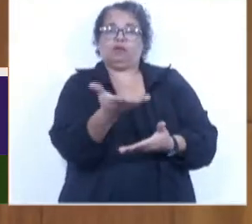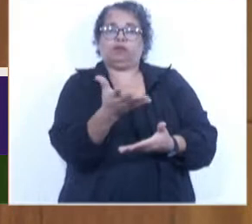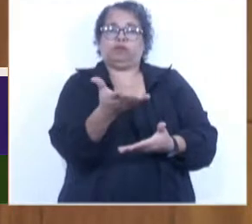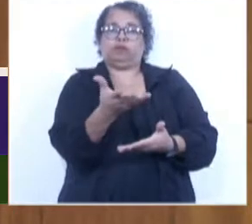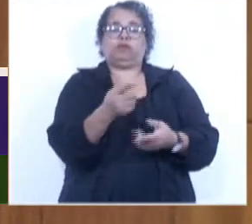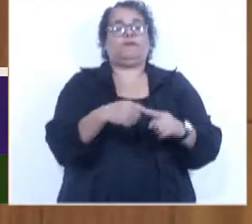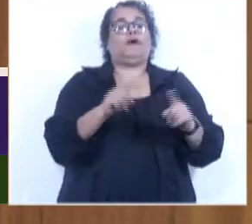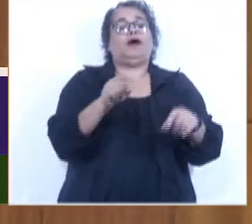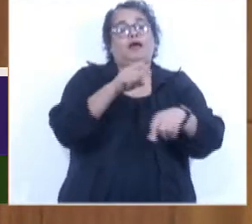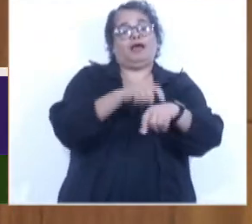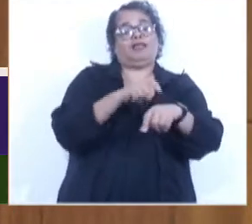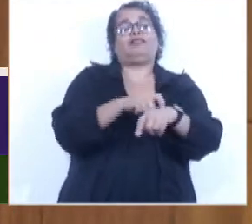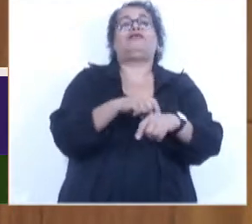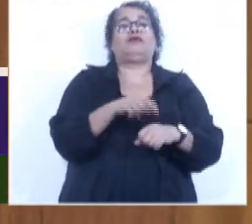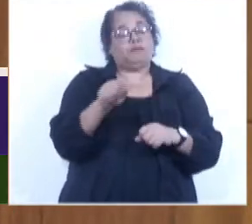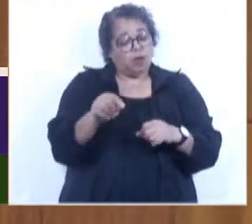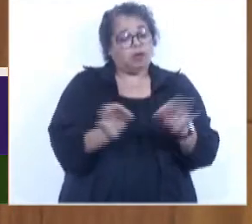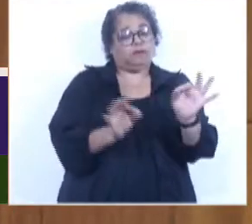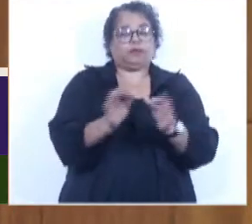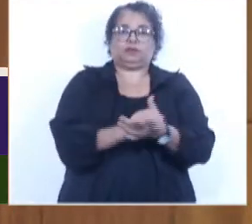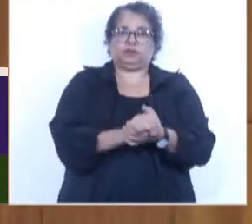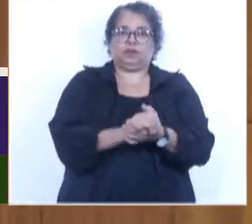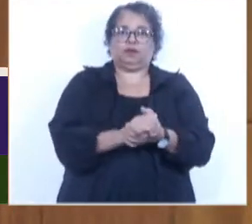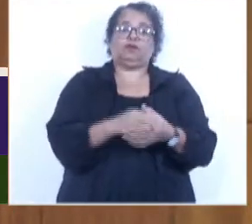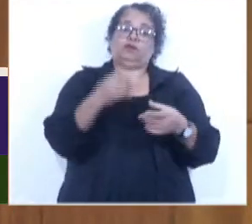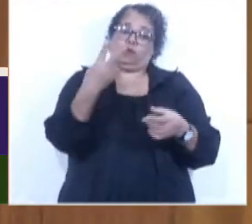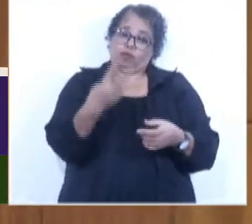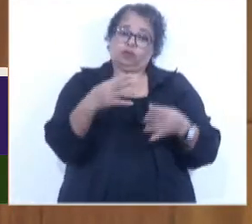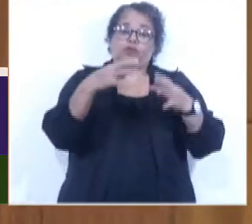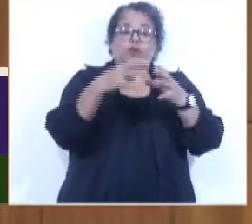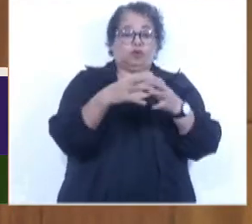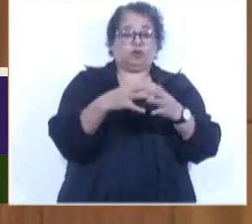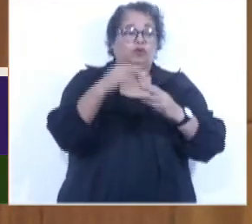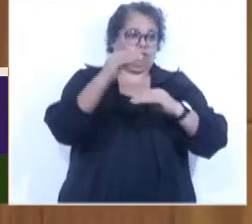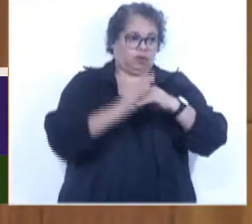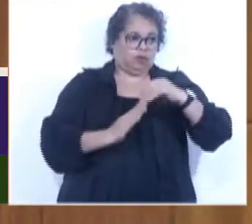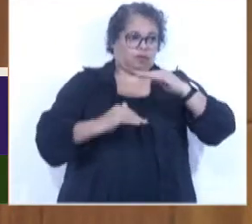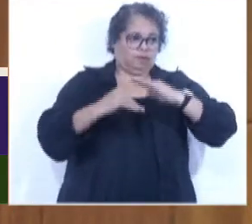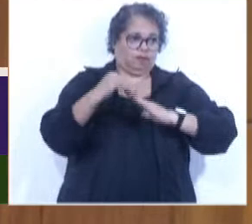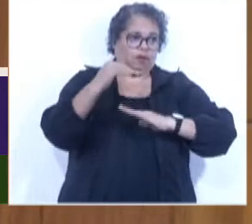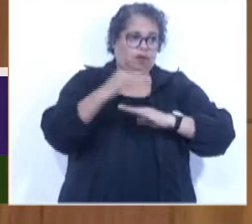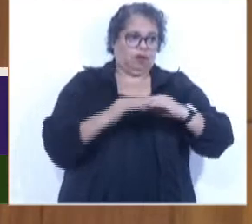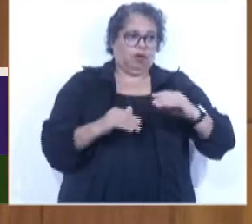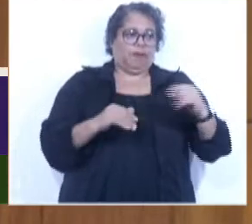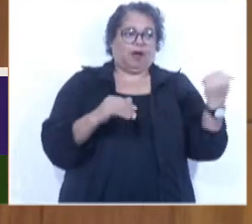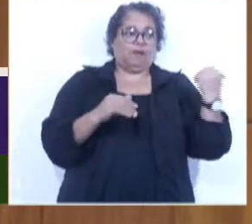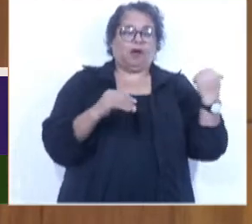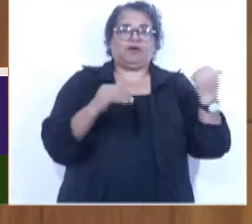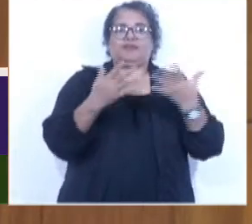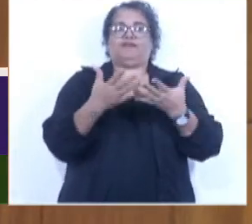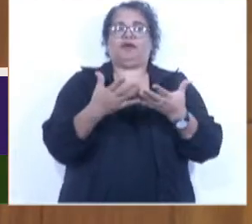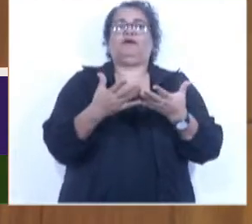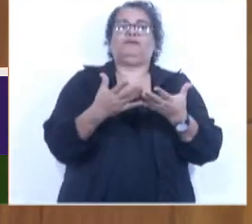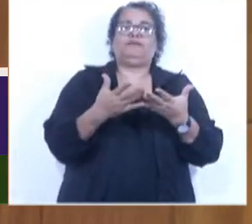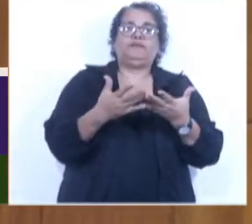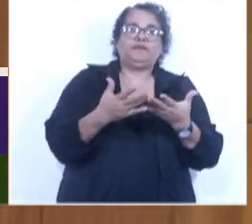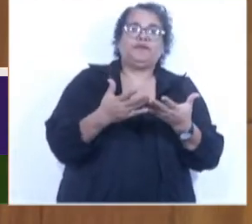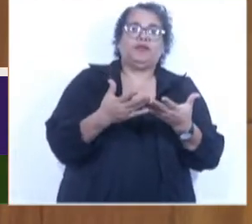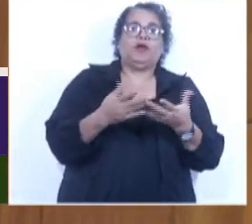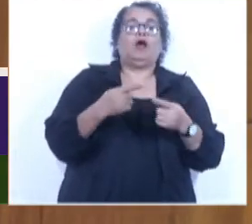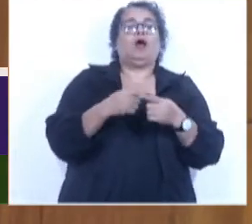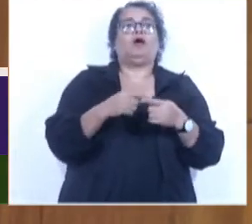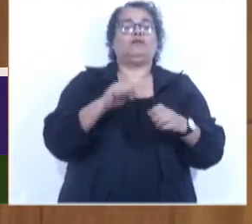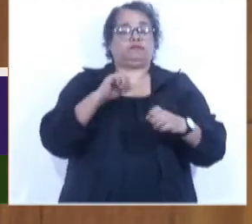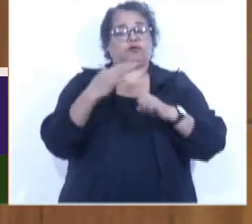serenidade a esse processo né são duas categorias como eu já disse aqui que são fundamentais foram fundamentais durante a pandemia do